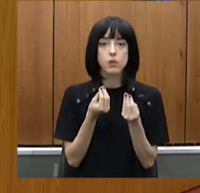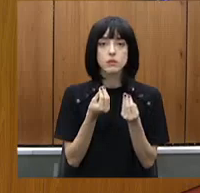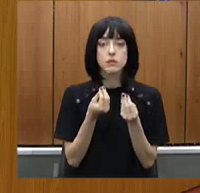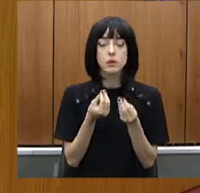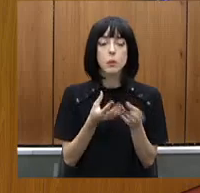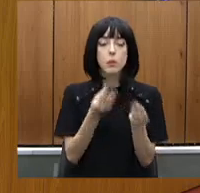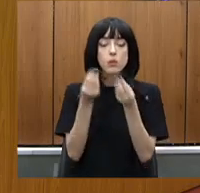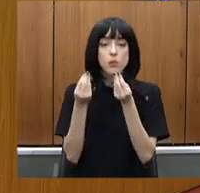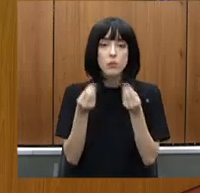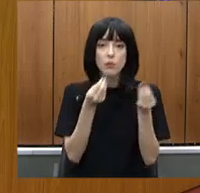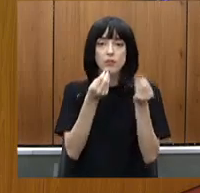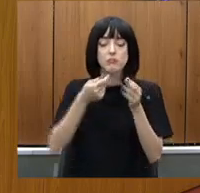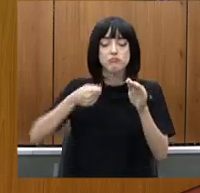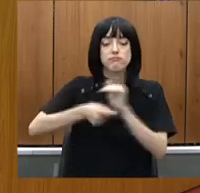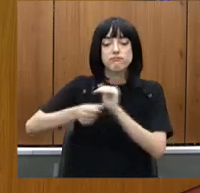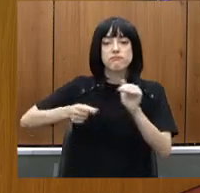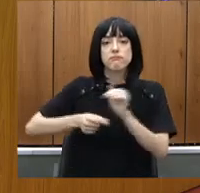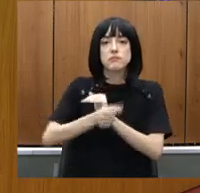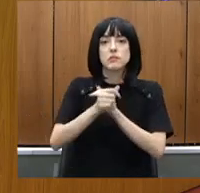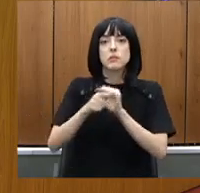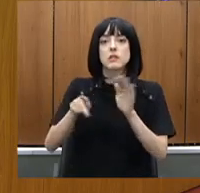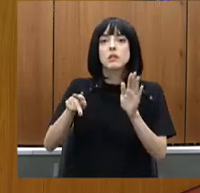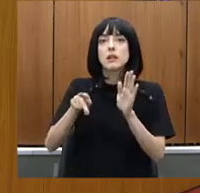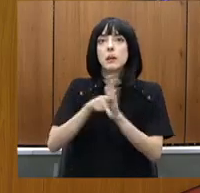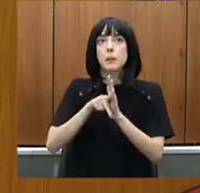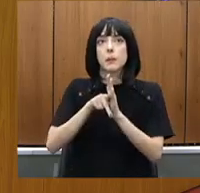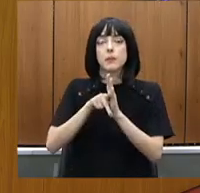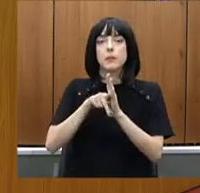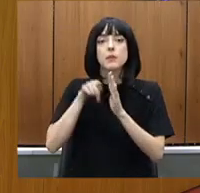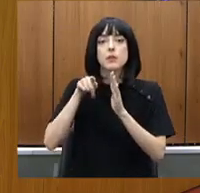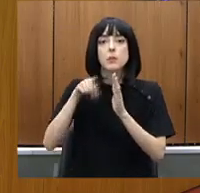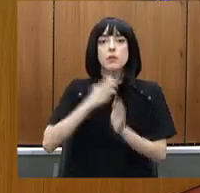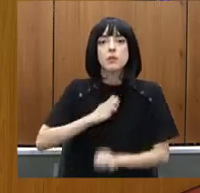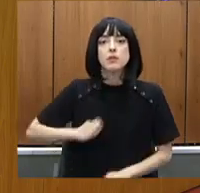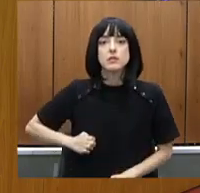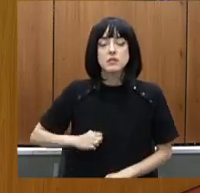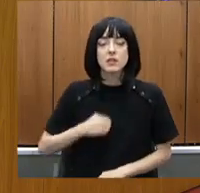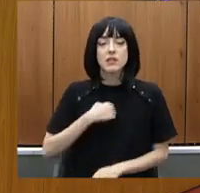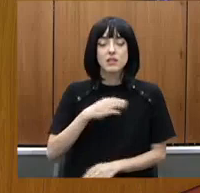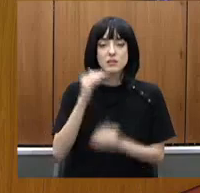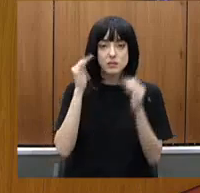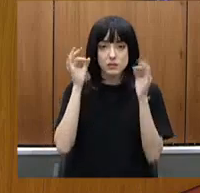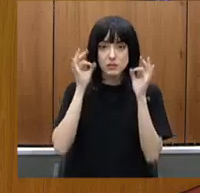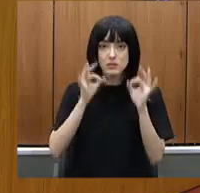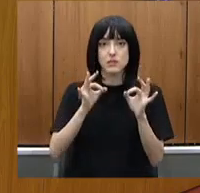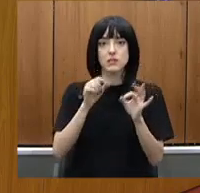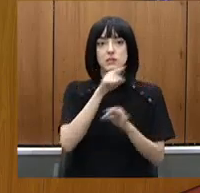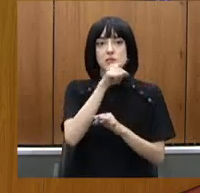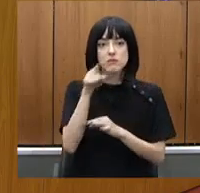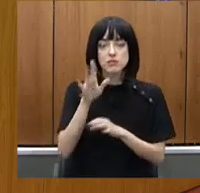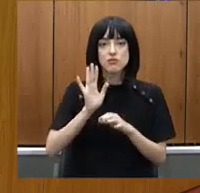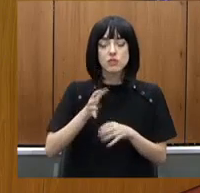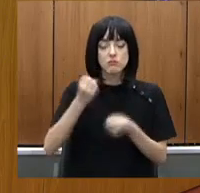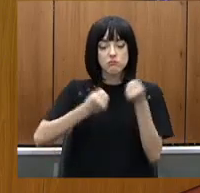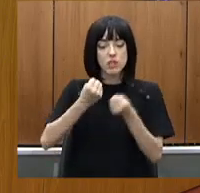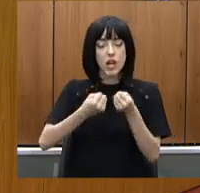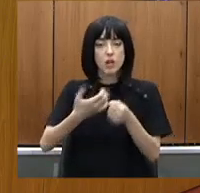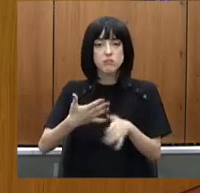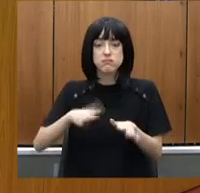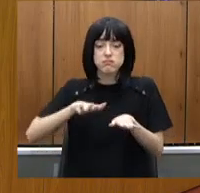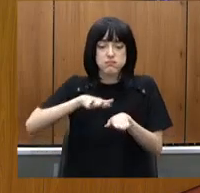equipamento se eu ver hoje se eu não ver mais polícia empurrando viatura igual eu tenho certeza já empurrou né e no borracheiro para pedir para trocar